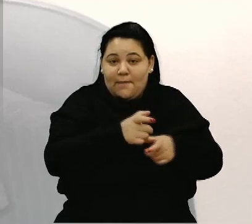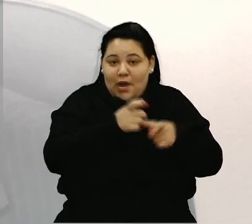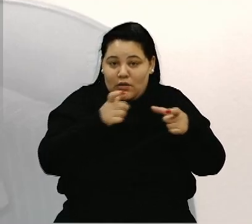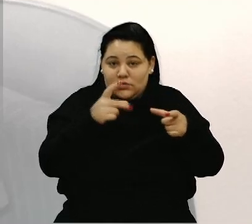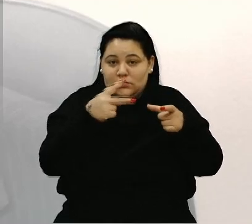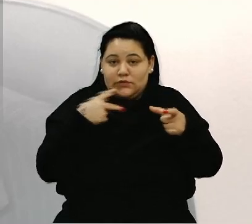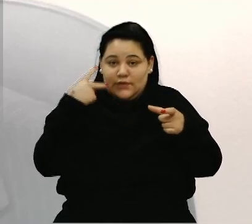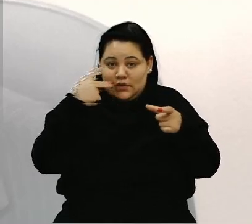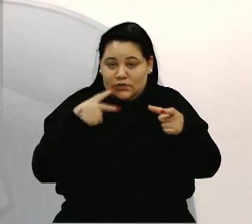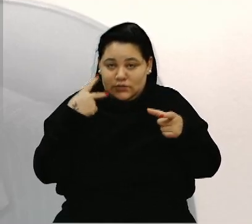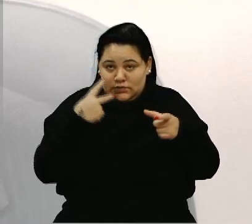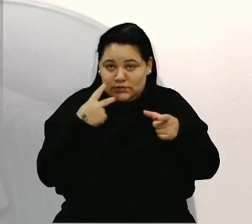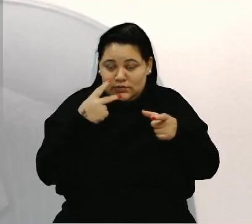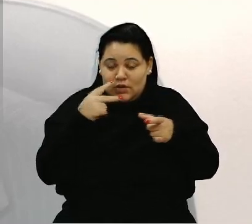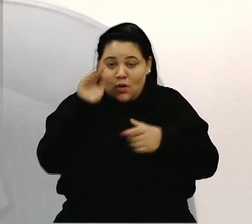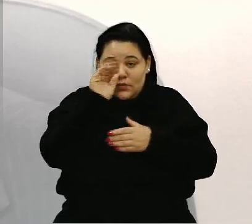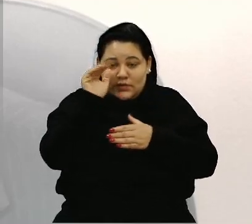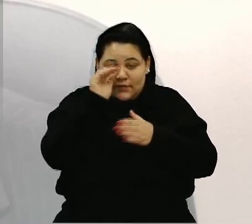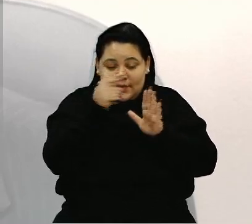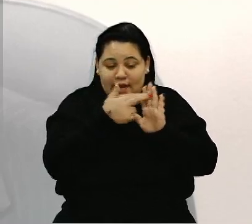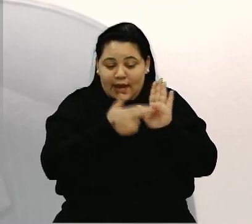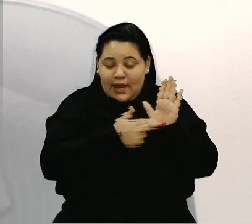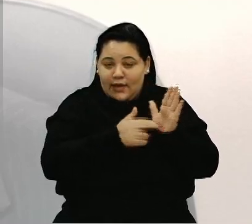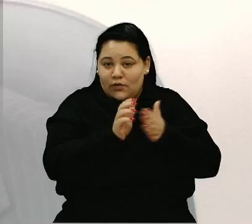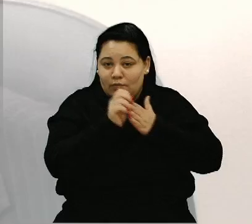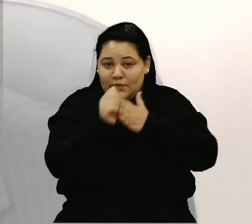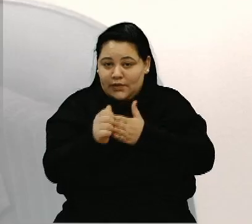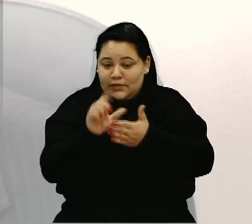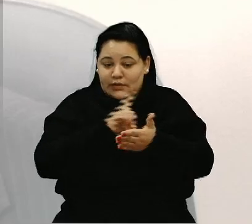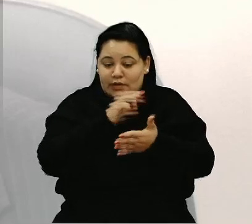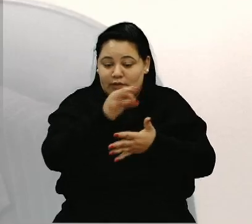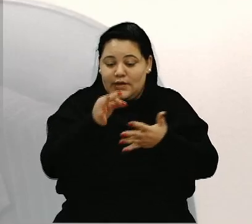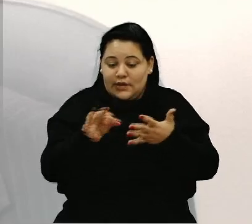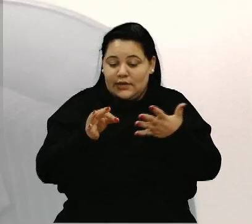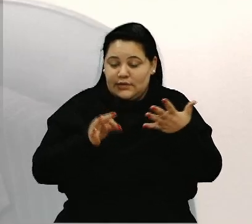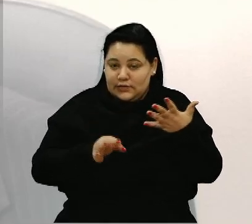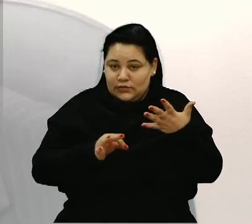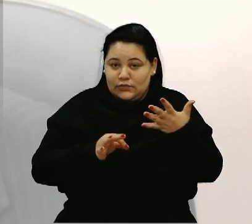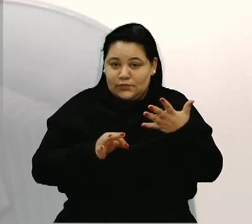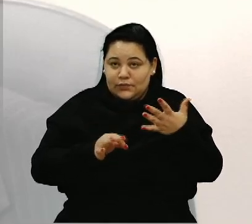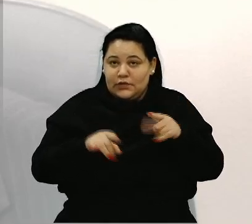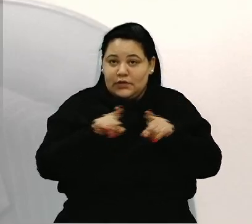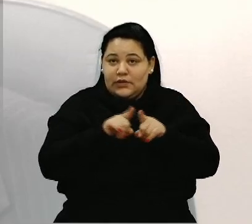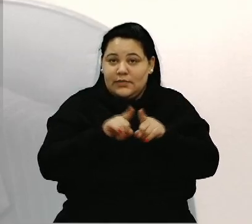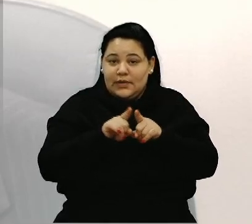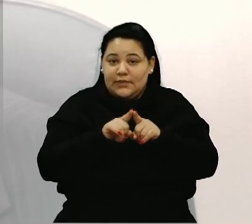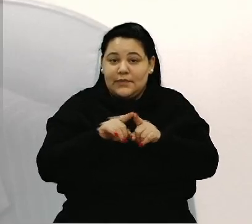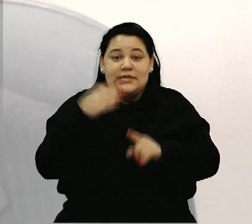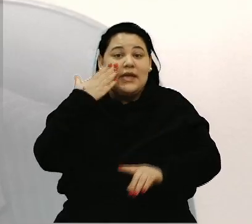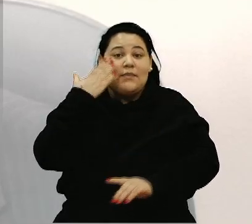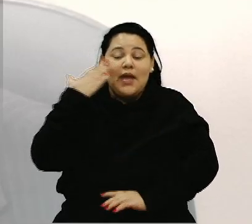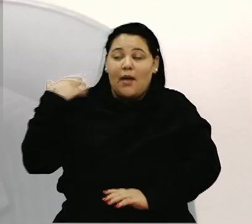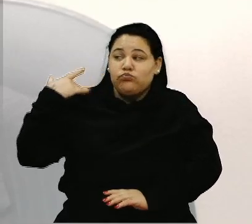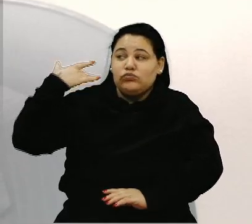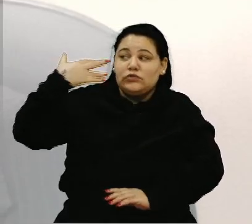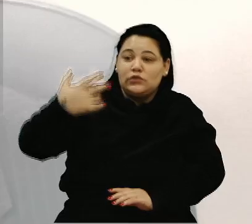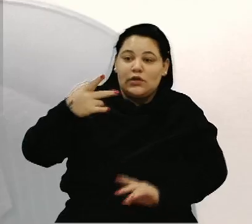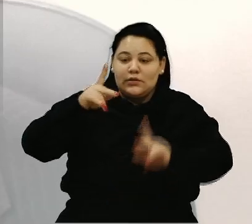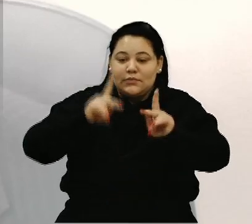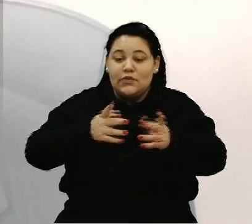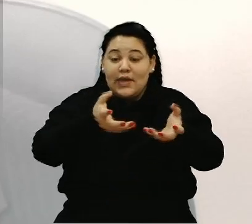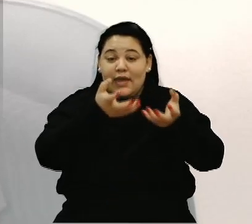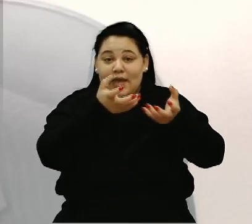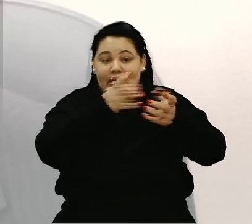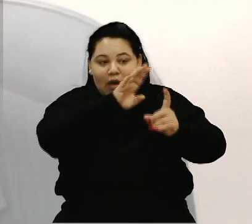formalidades regimentais, vir acompanhado como requisito essencial de circunstanciada biografia da pessoa que se deseja homenagear,